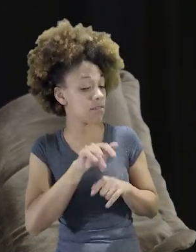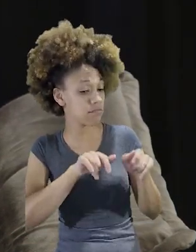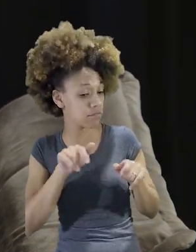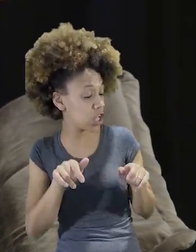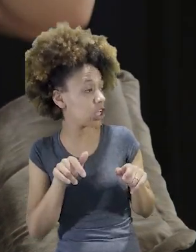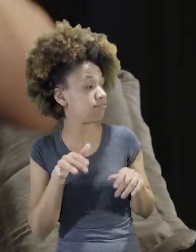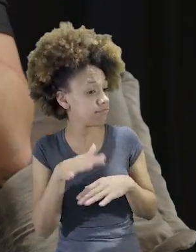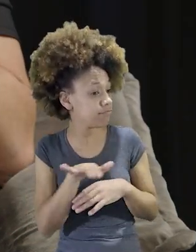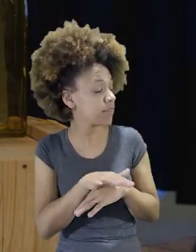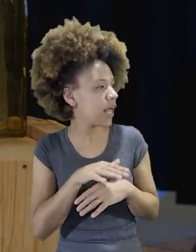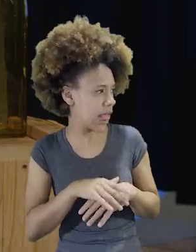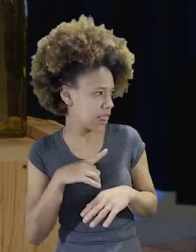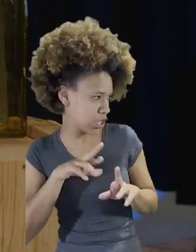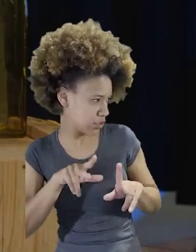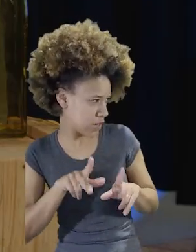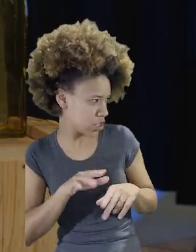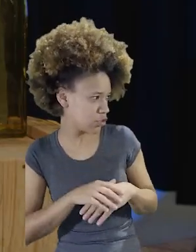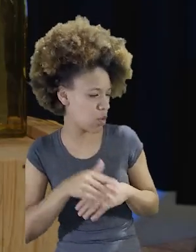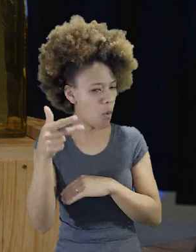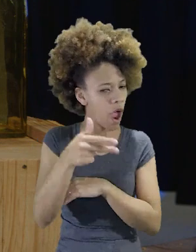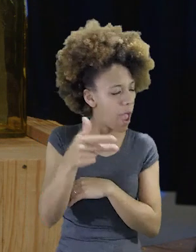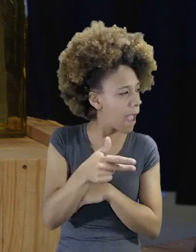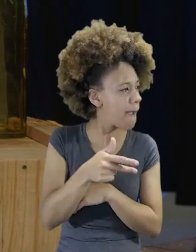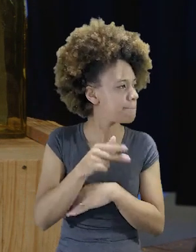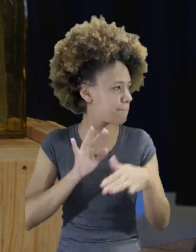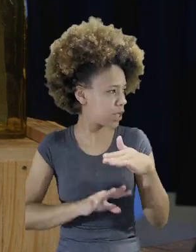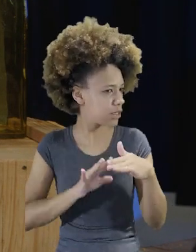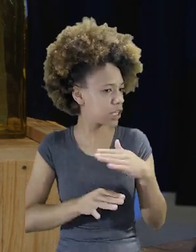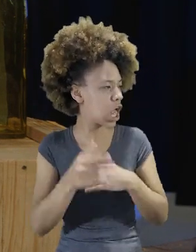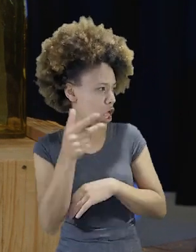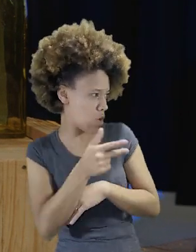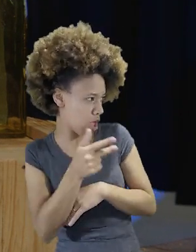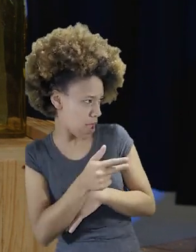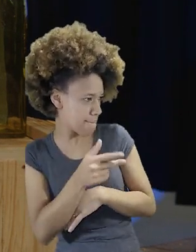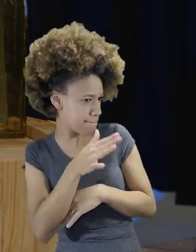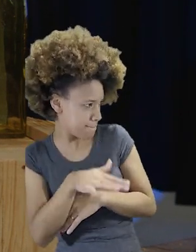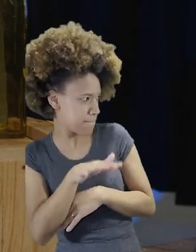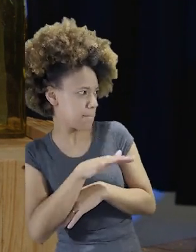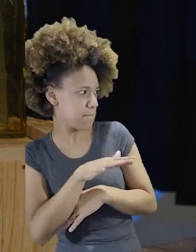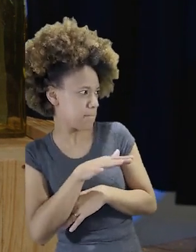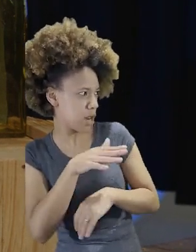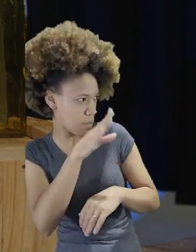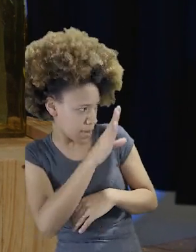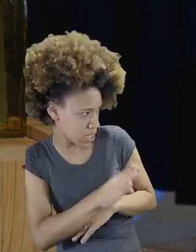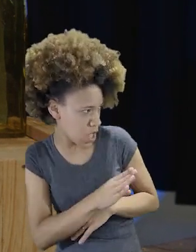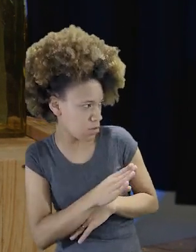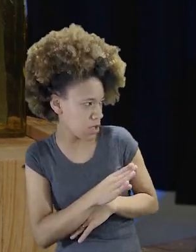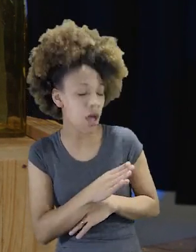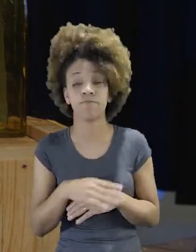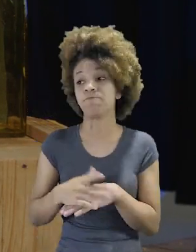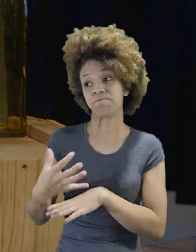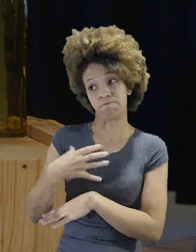gringo e o rap e o rapper Nacional Foi uma boa pergunta eu sinto que eu sinto